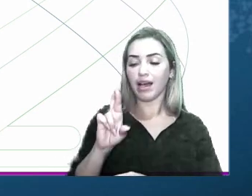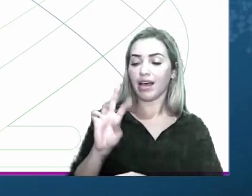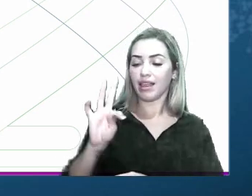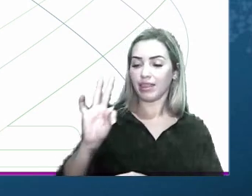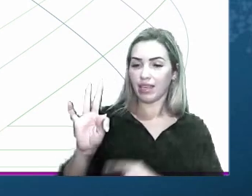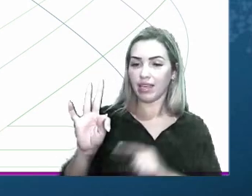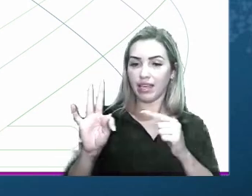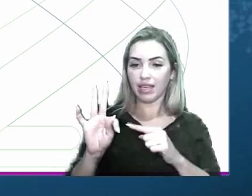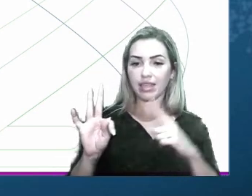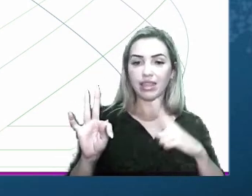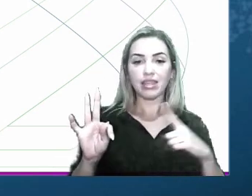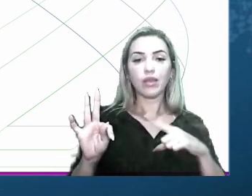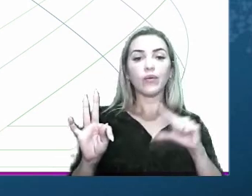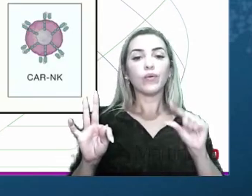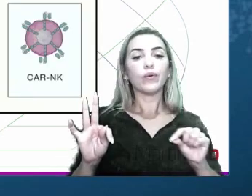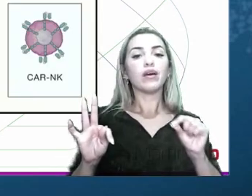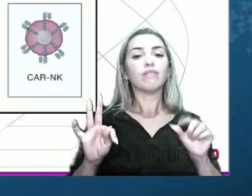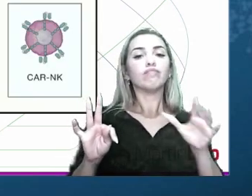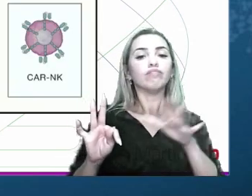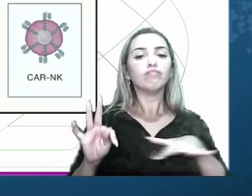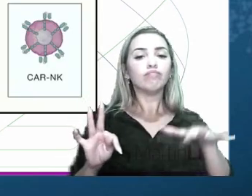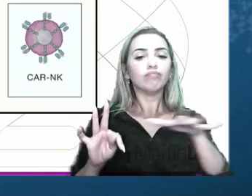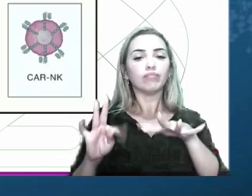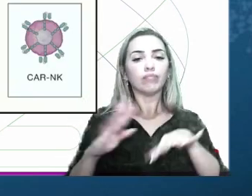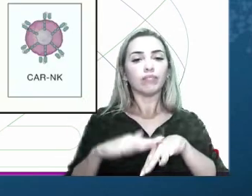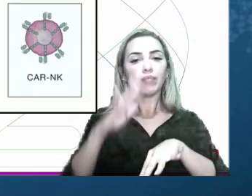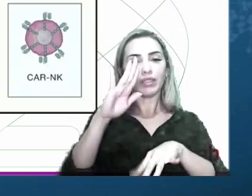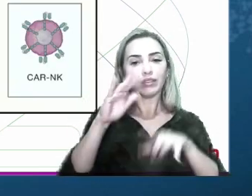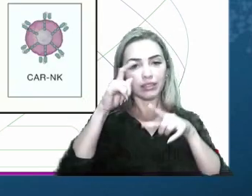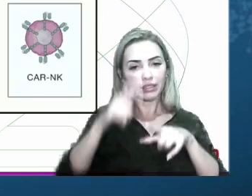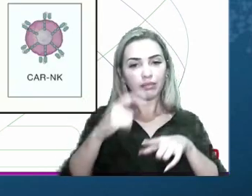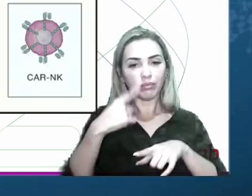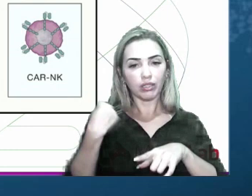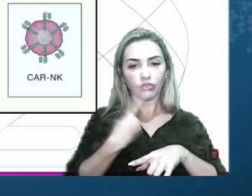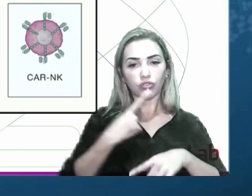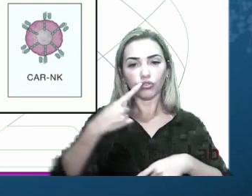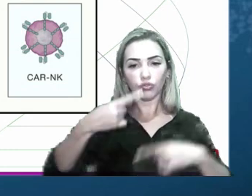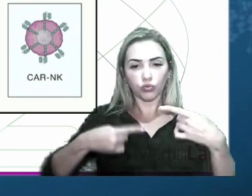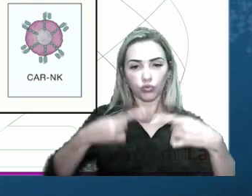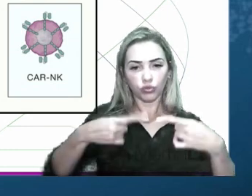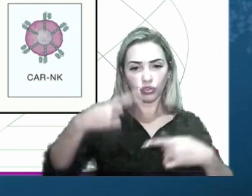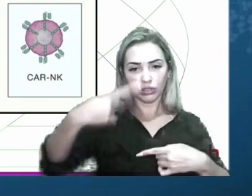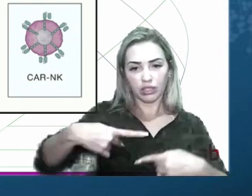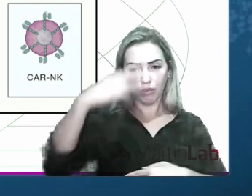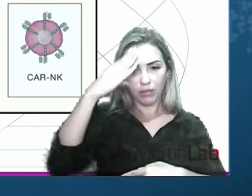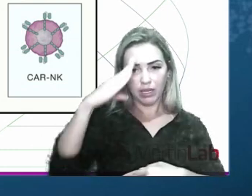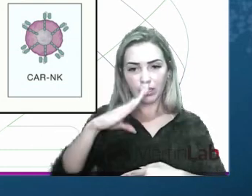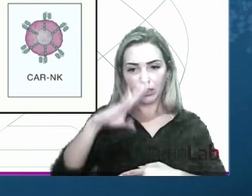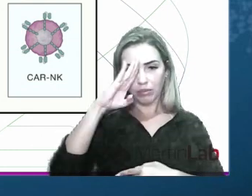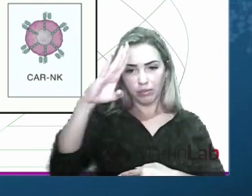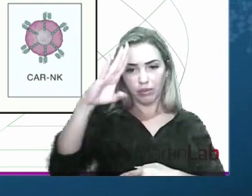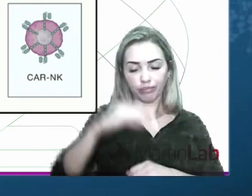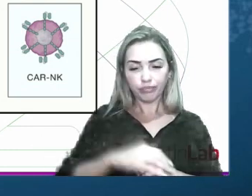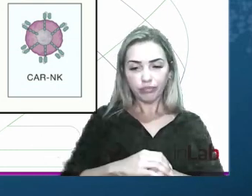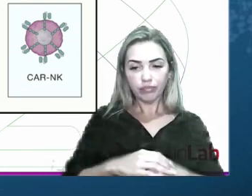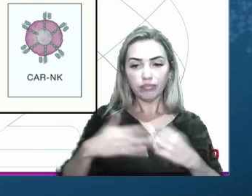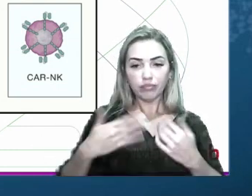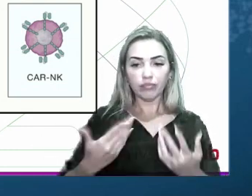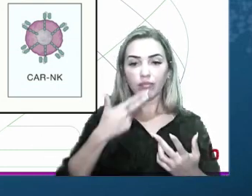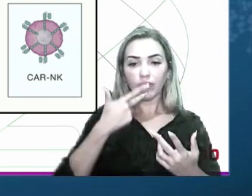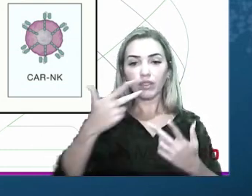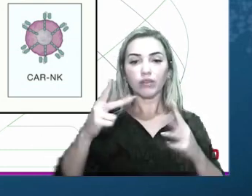tem um ambiente mais interessante para a gente discutir, principalmente no cenário do Brasil. Então, vamos falar